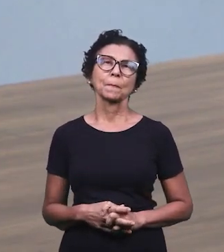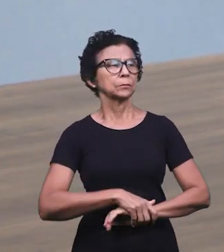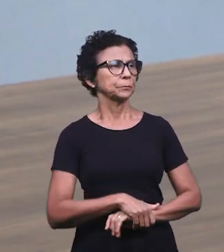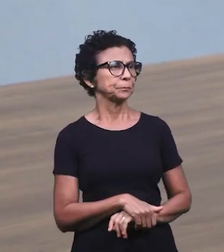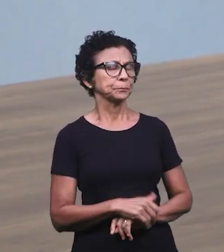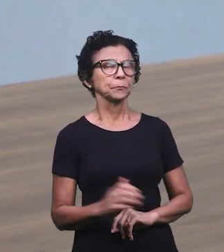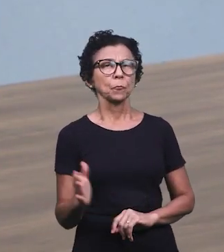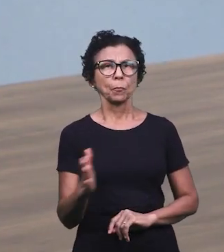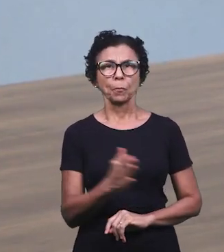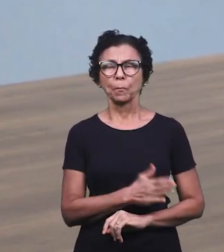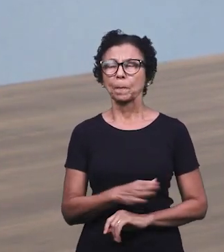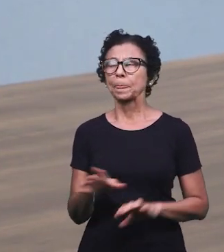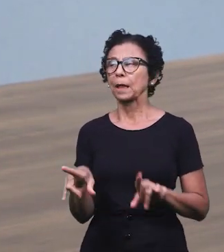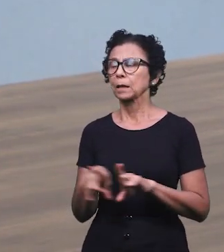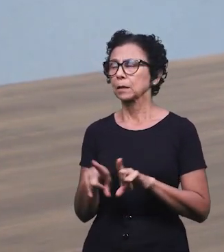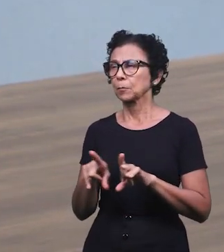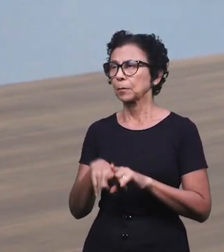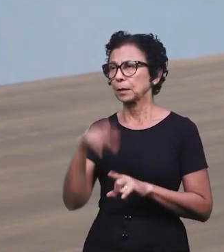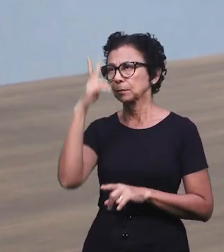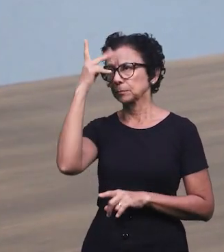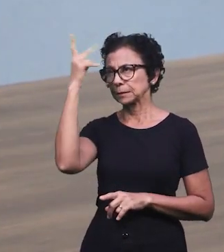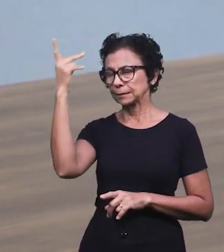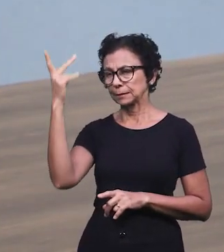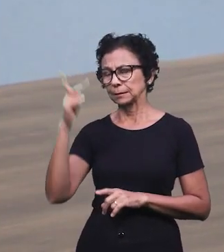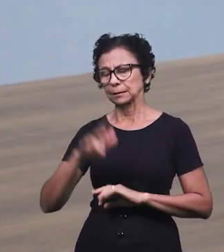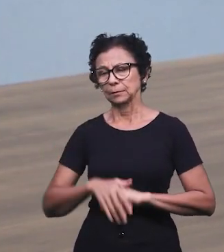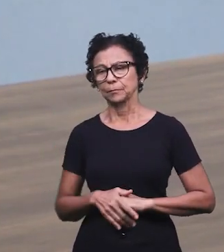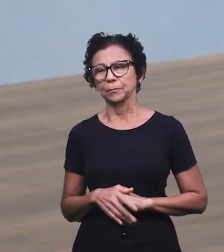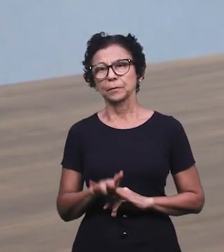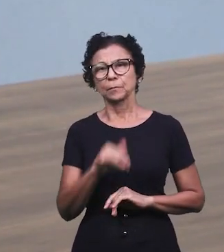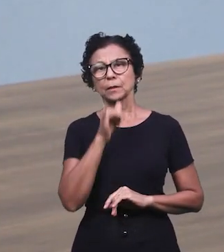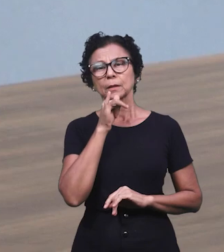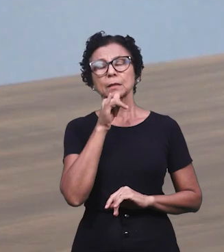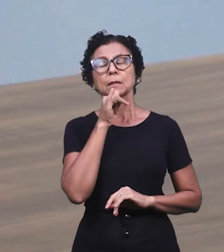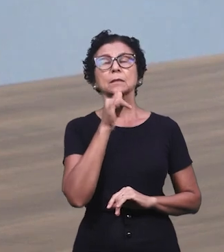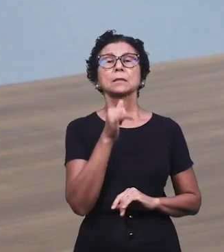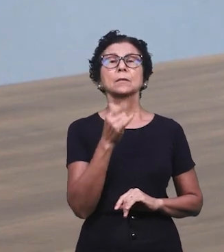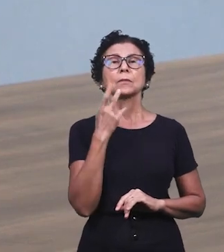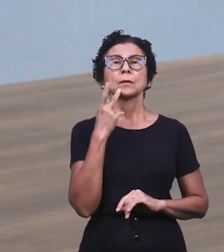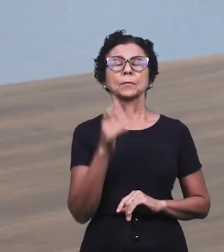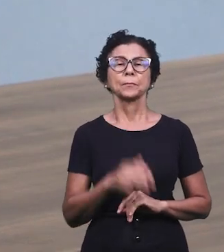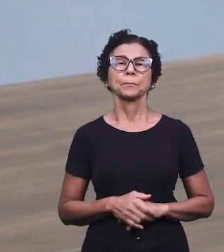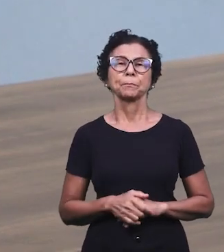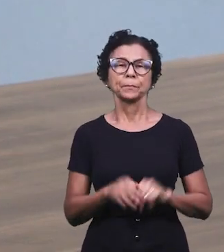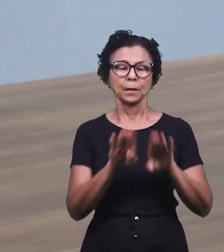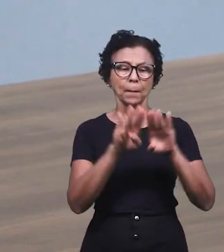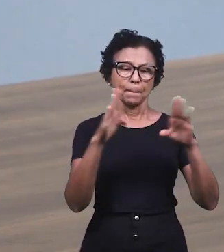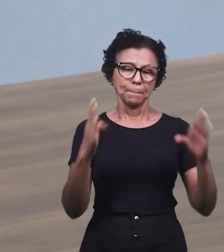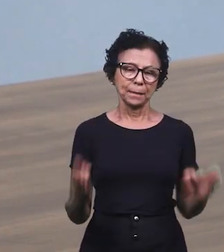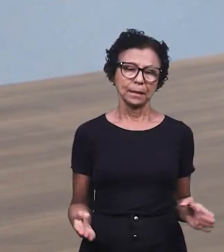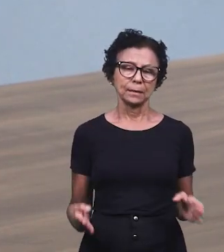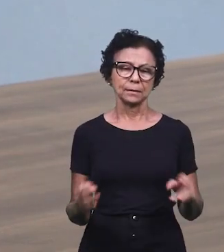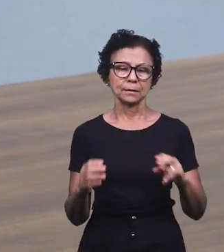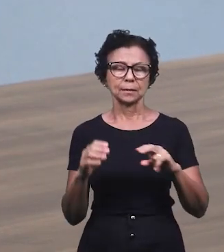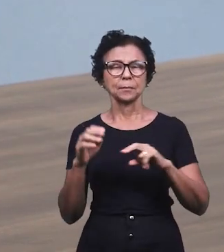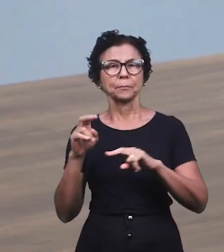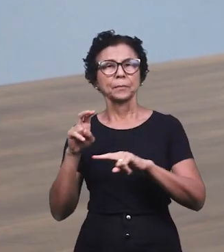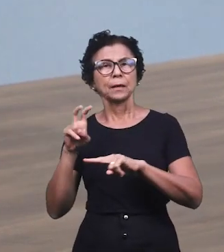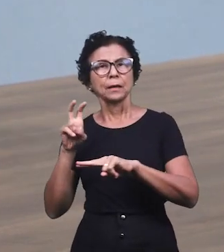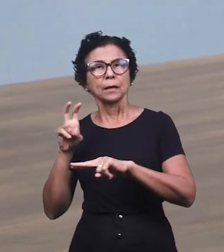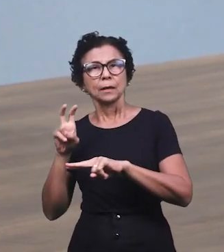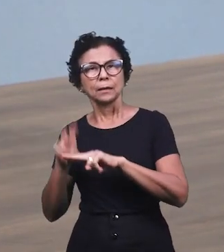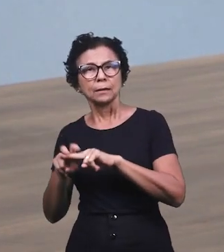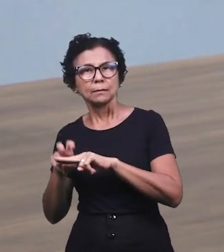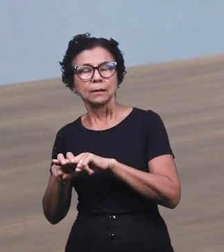chegar e falar assim, por exemplo, mesa, cadeira, prato. Tá, mas o que está acontecendo?